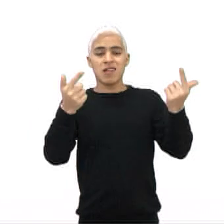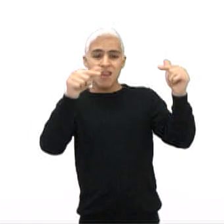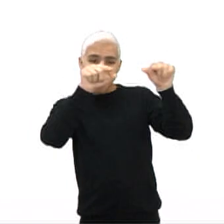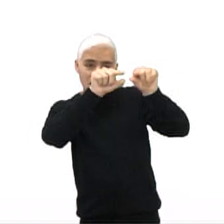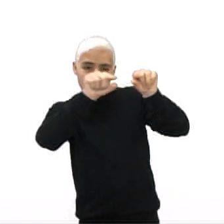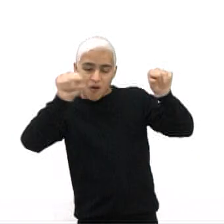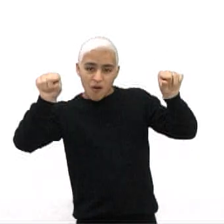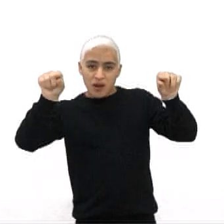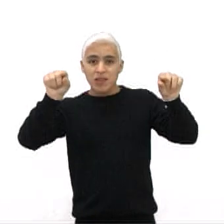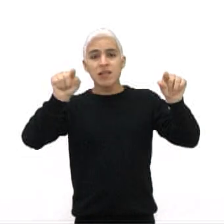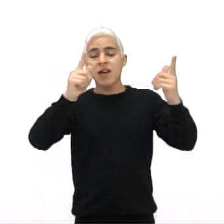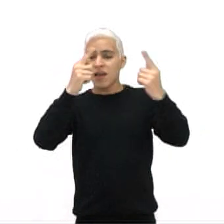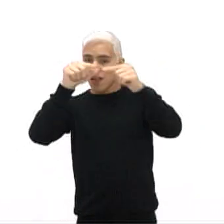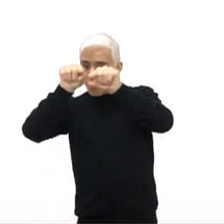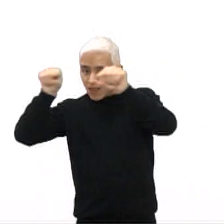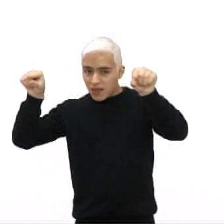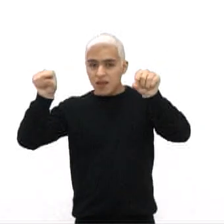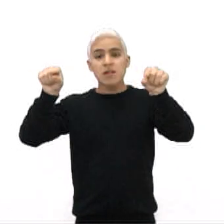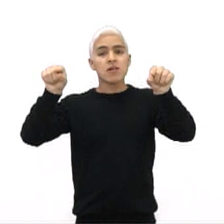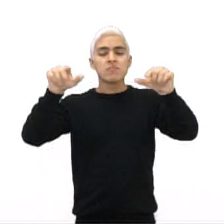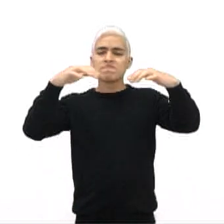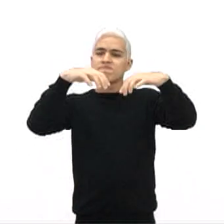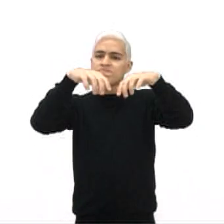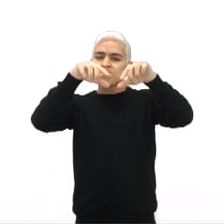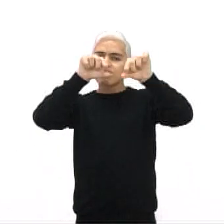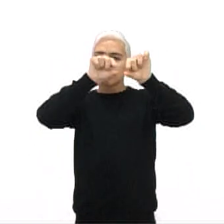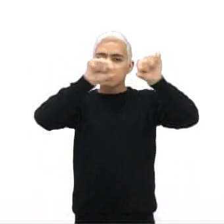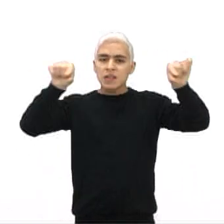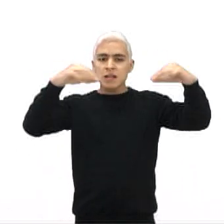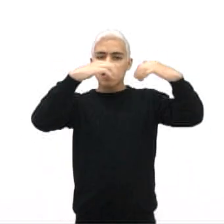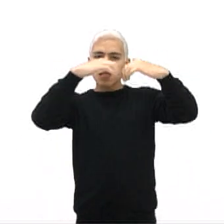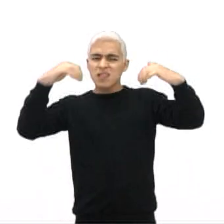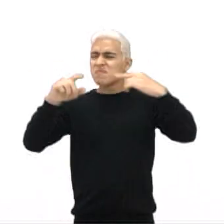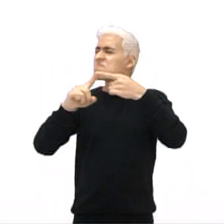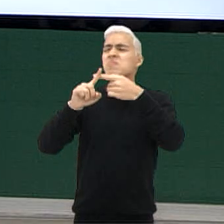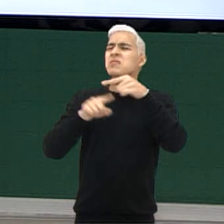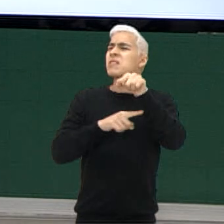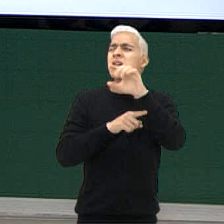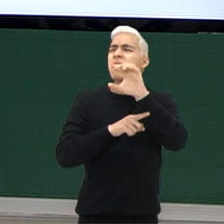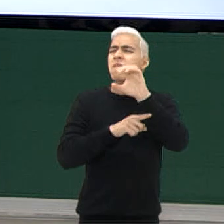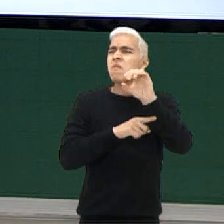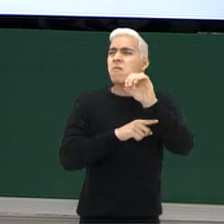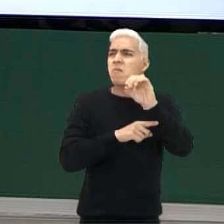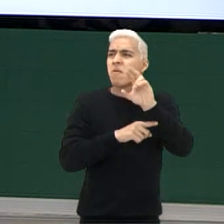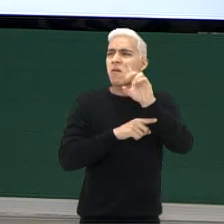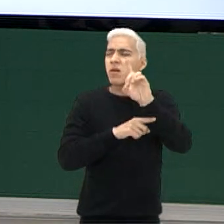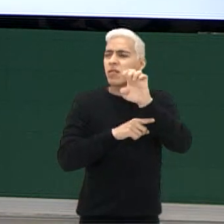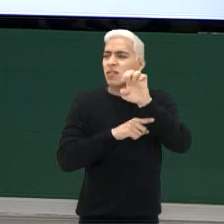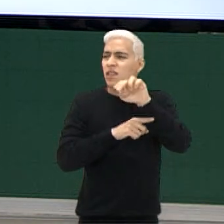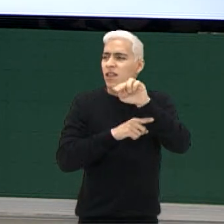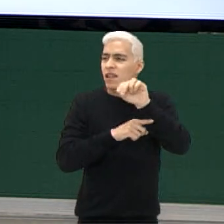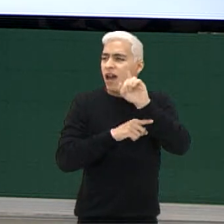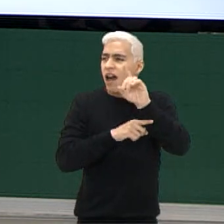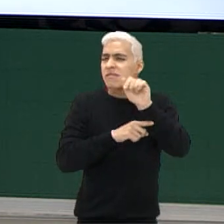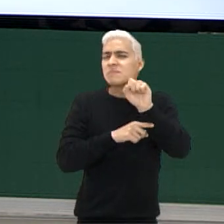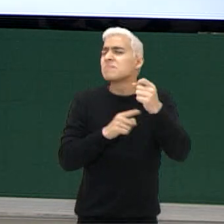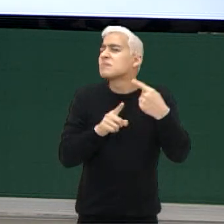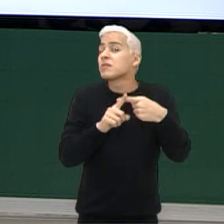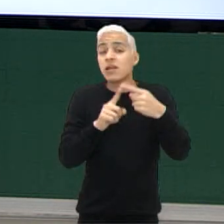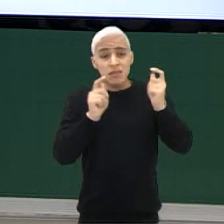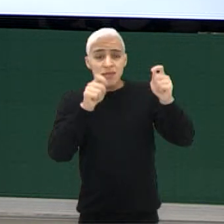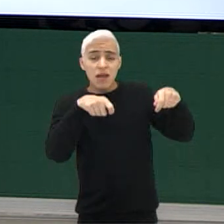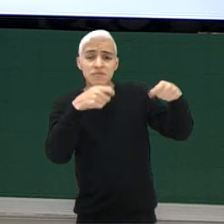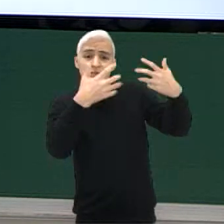duas orações coordenadas. Professor, por que são orações coordenadas? Porque elas funcionam